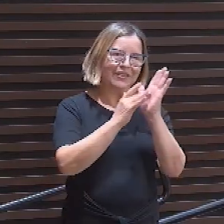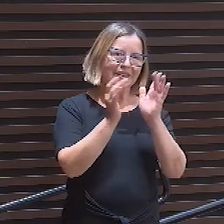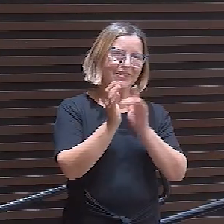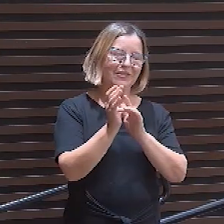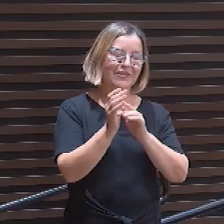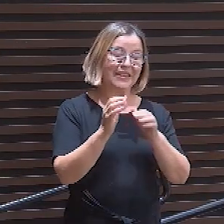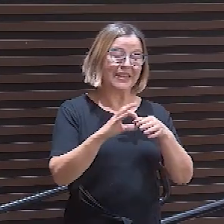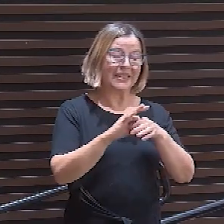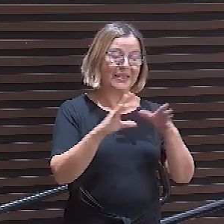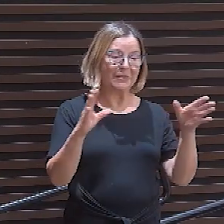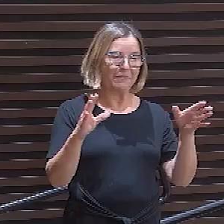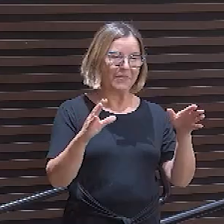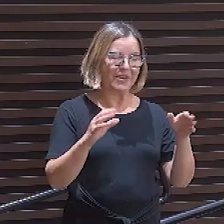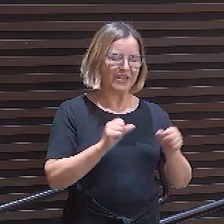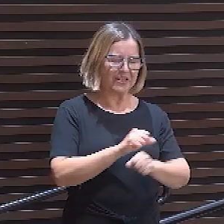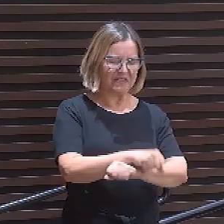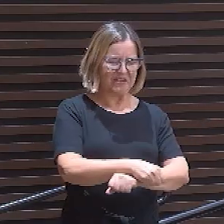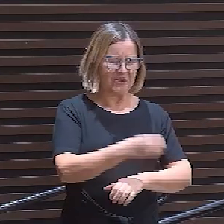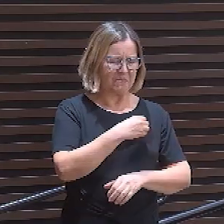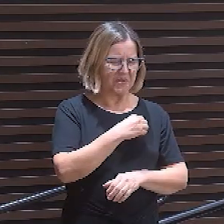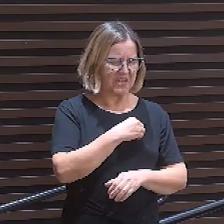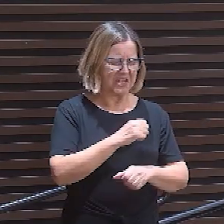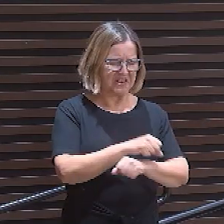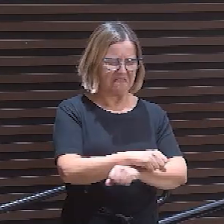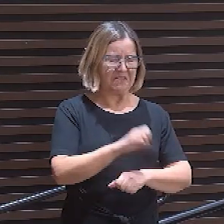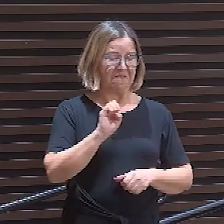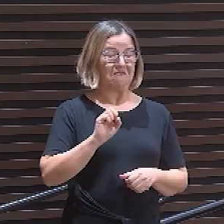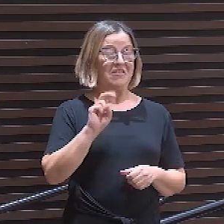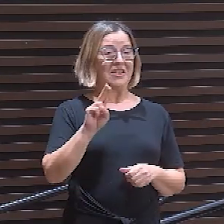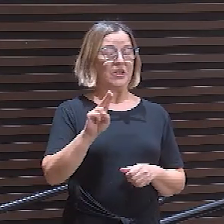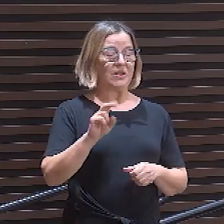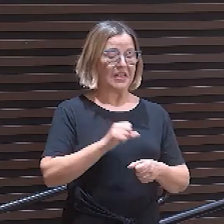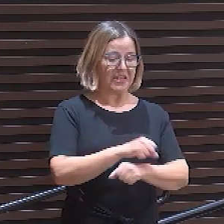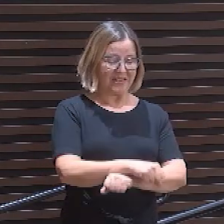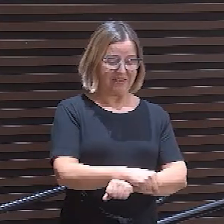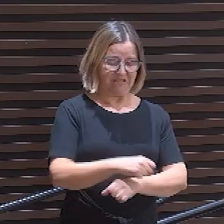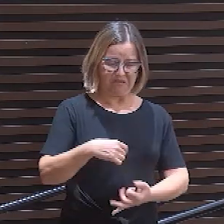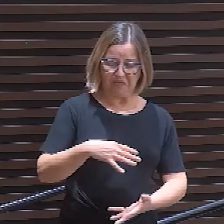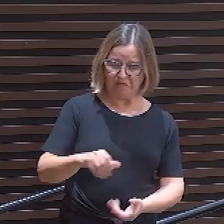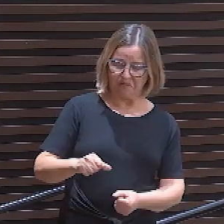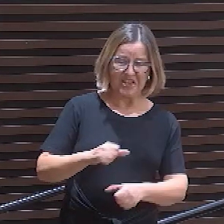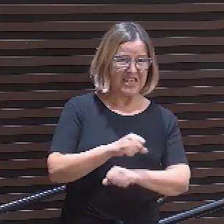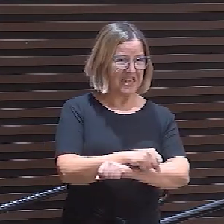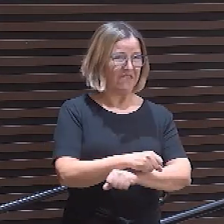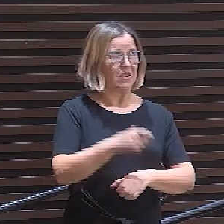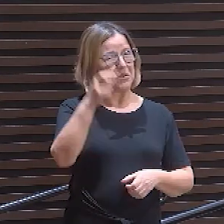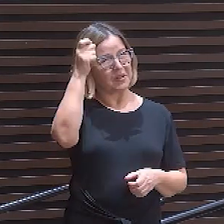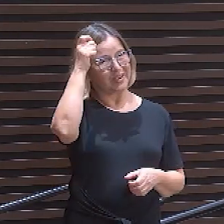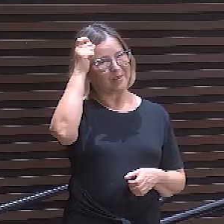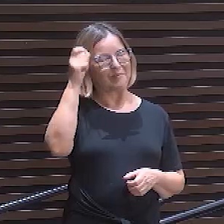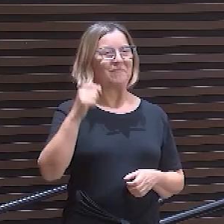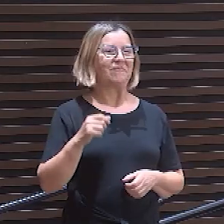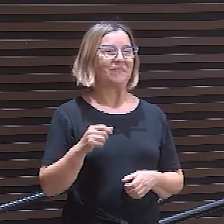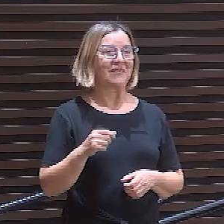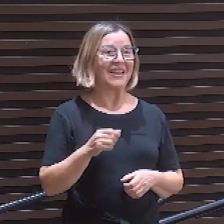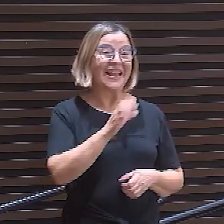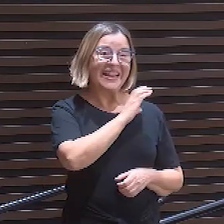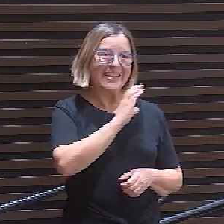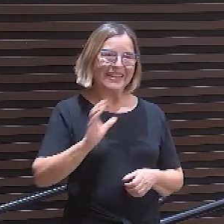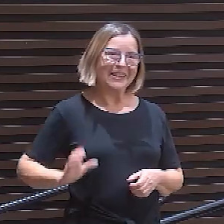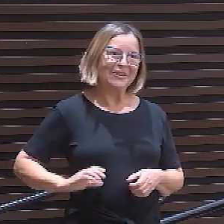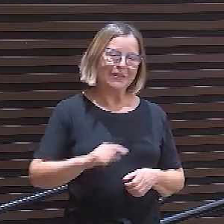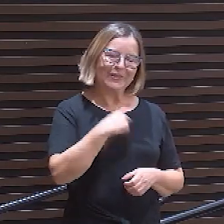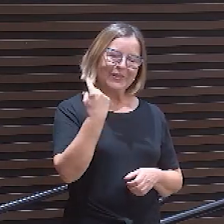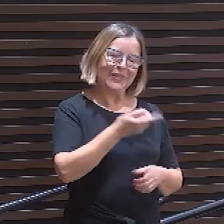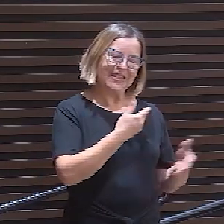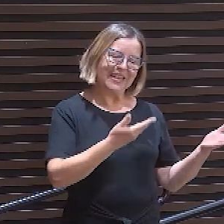ego, da escravidão do mundo, da escravidão do diabo. Cristo nos conduz pelo caminho da